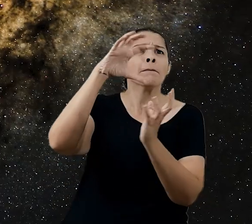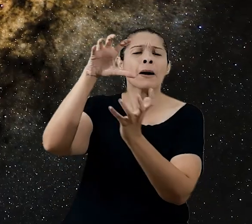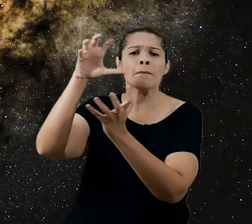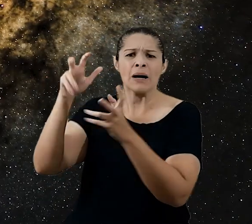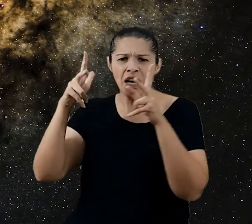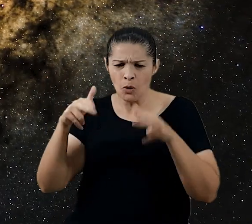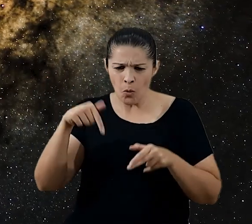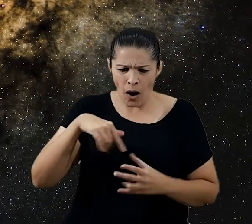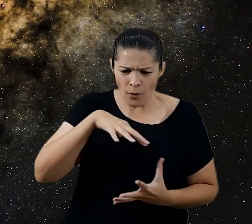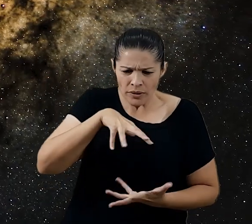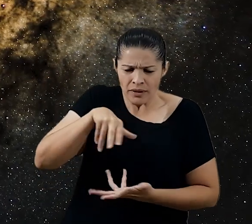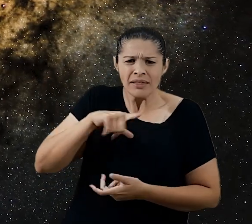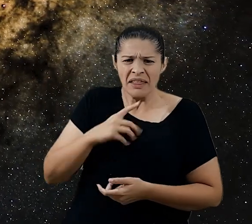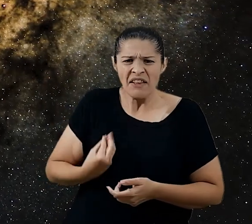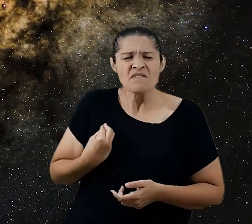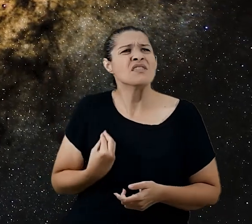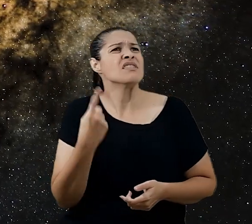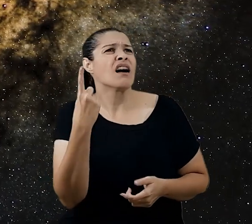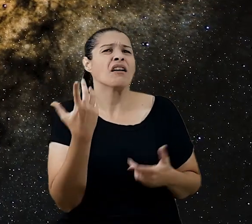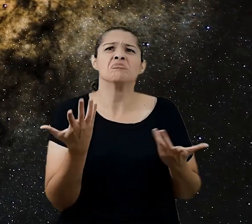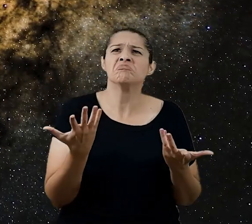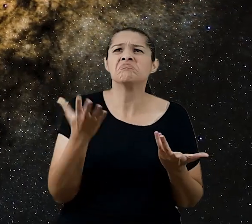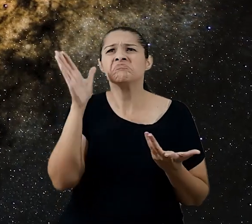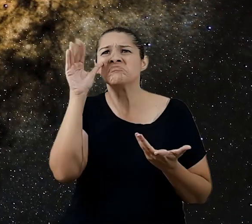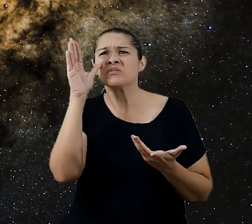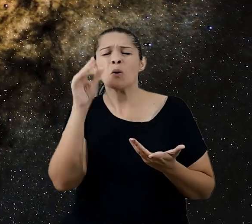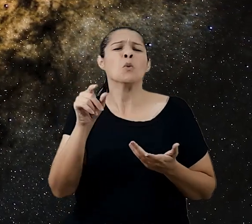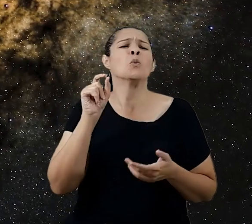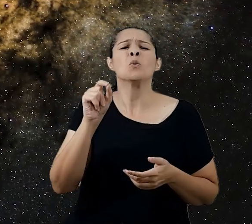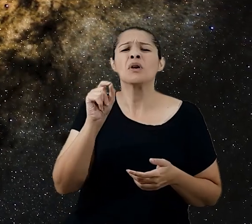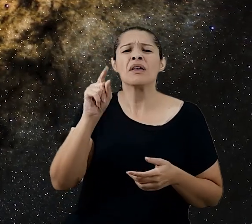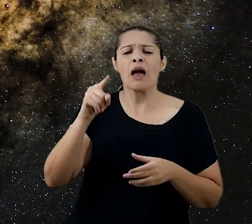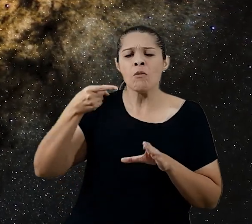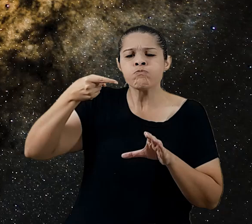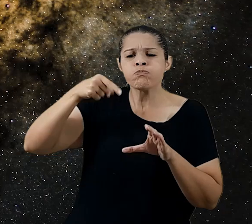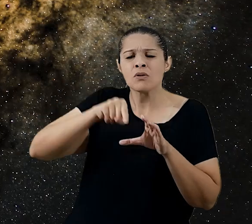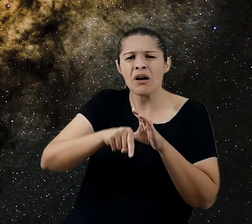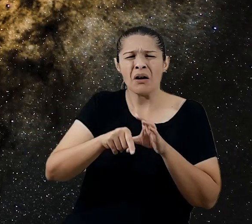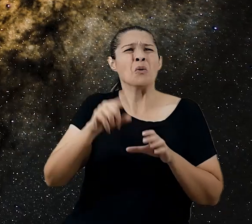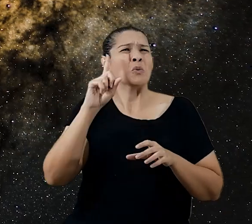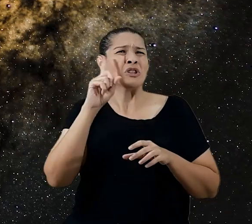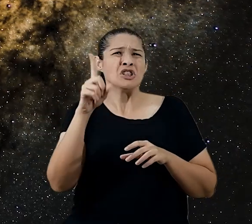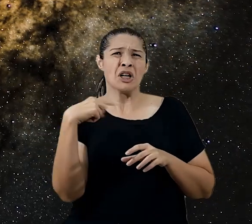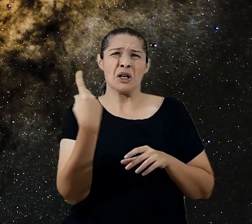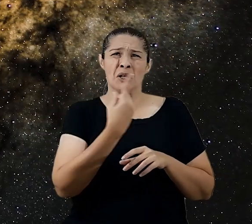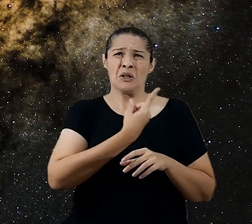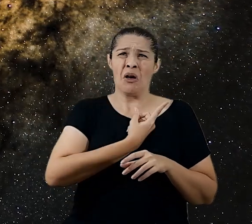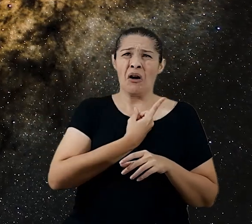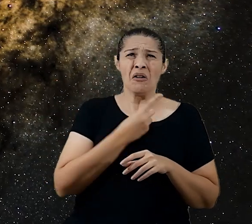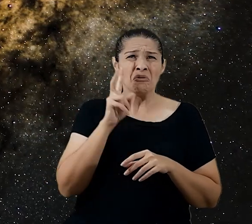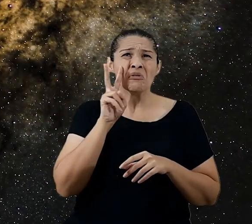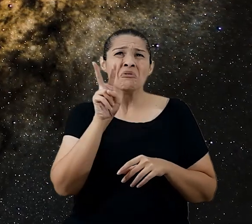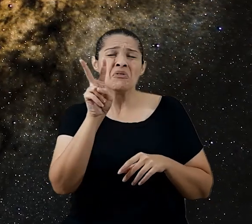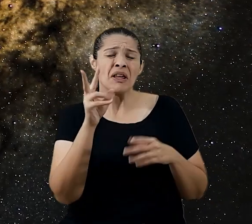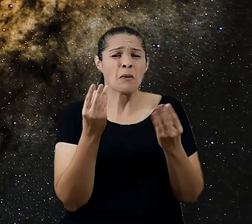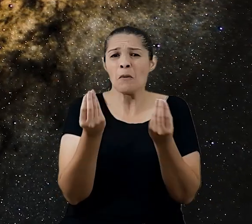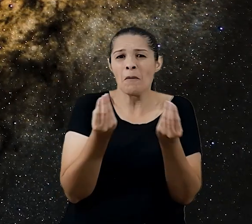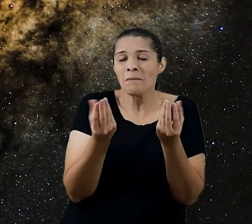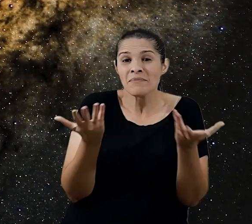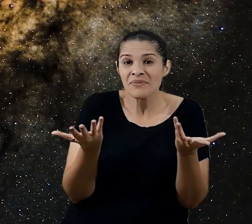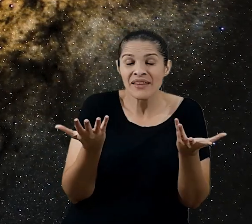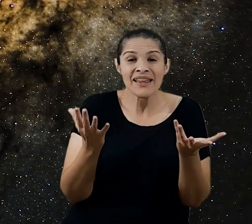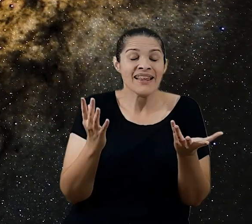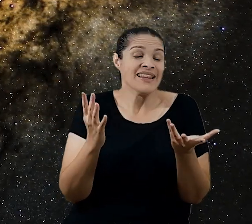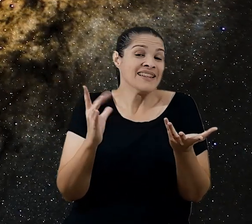Terra? Será que tem vida lá? O que é o buraco negro? Será que um dia nós vamos ser engolidos por buraco negro? Aparece